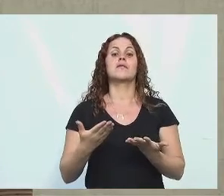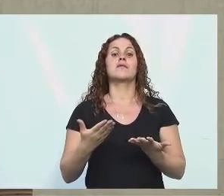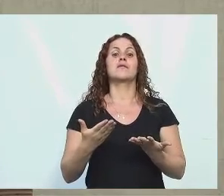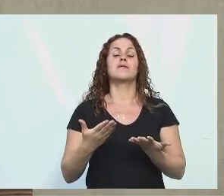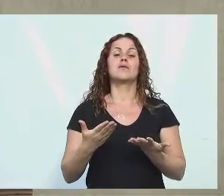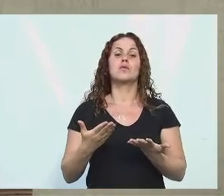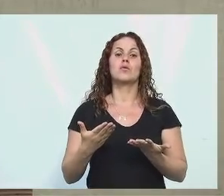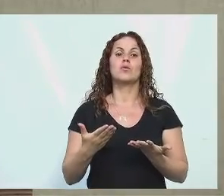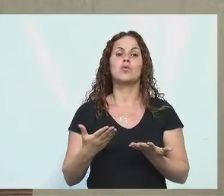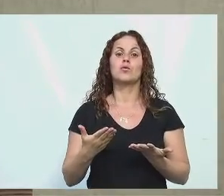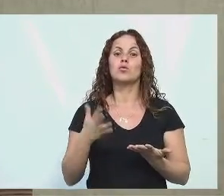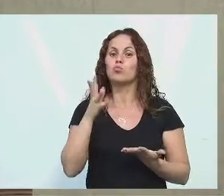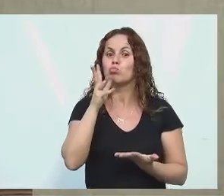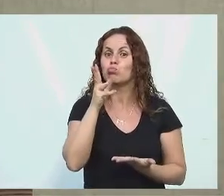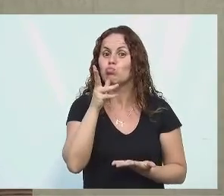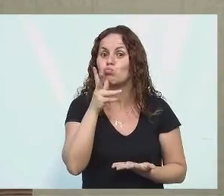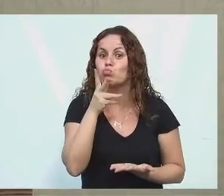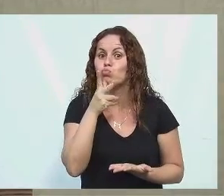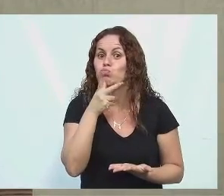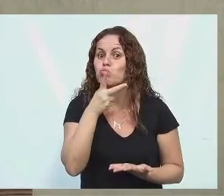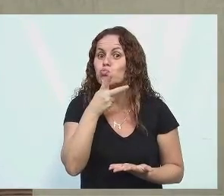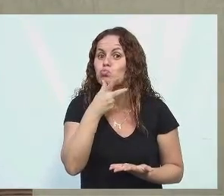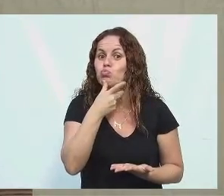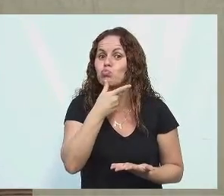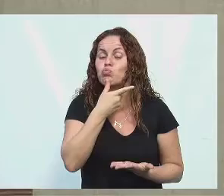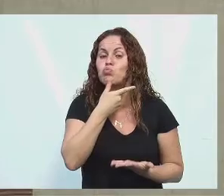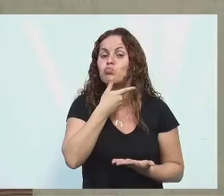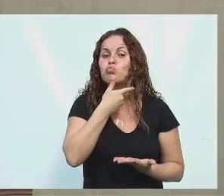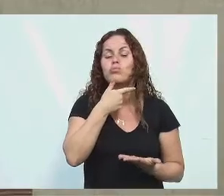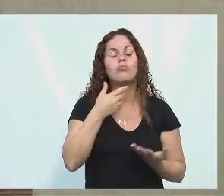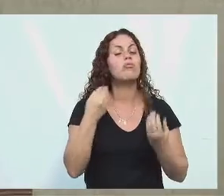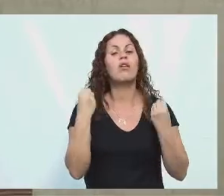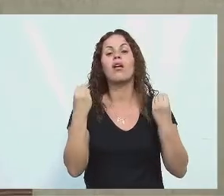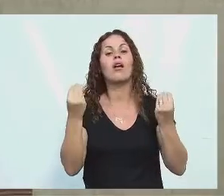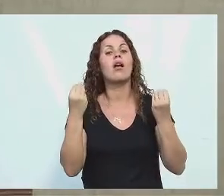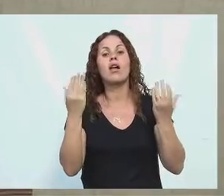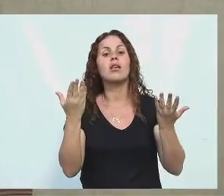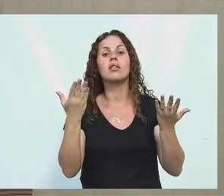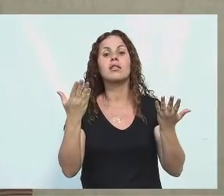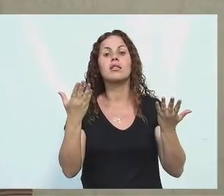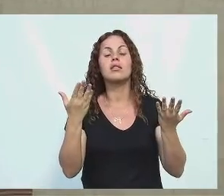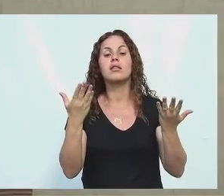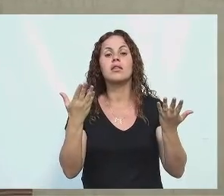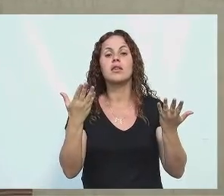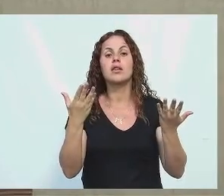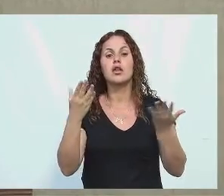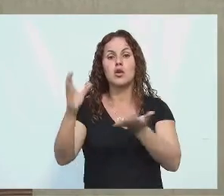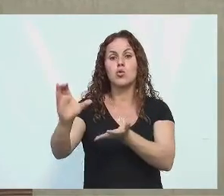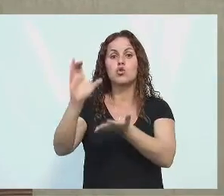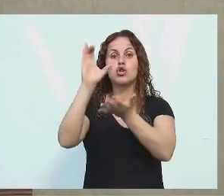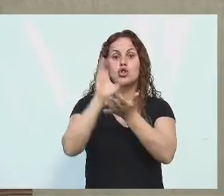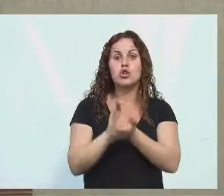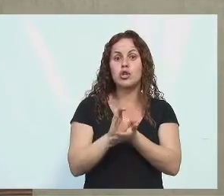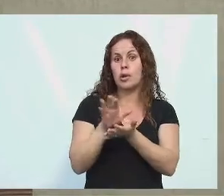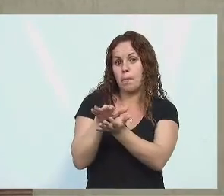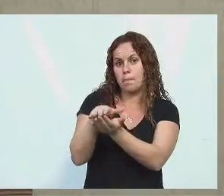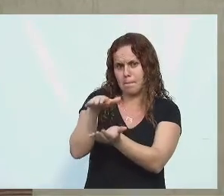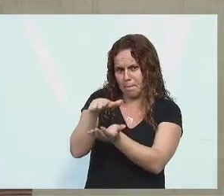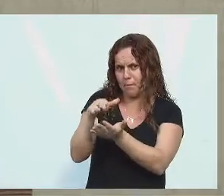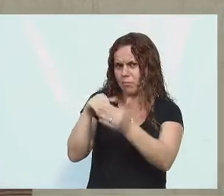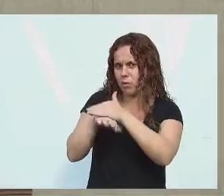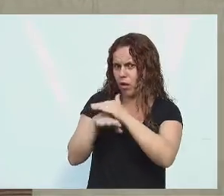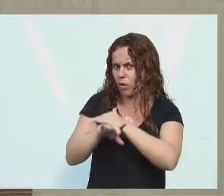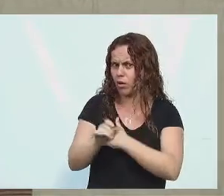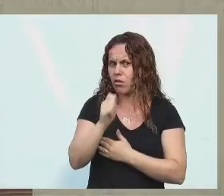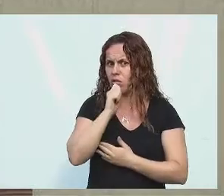obras. Cadê o túnel ali? Aquela que ia ser feita do céu, cadê? O recurso não está na conta ainda? Não, não é possível.